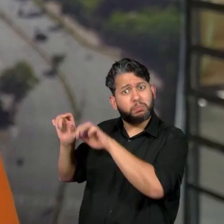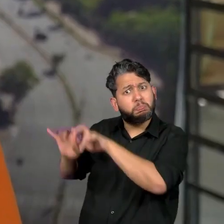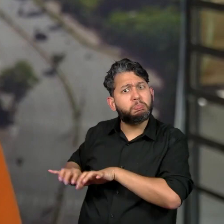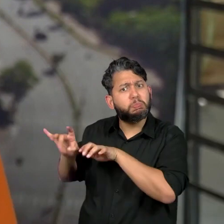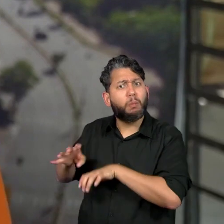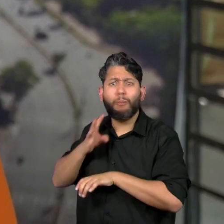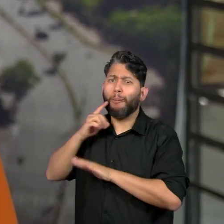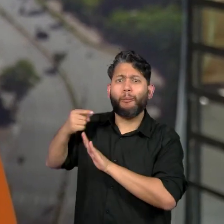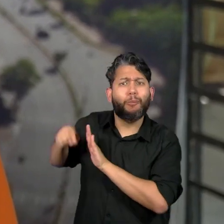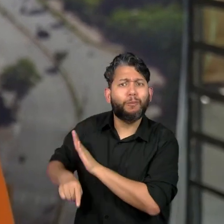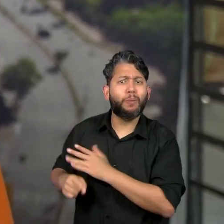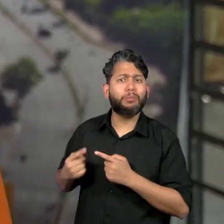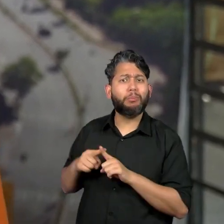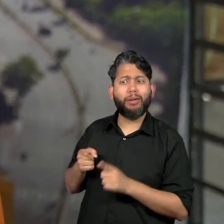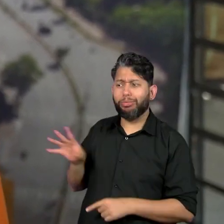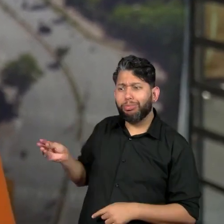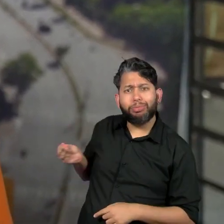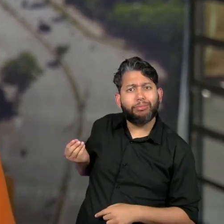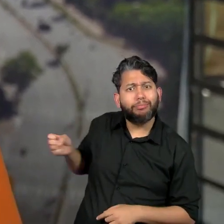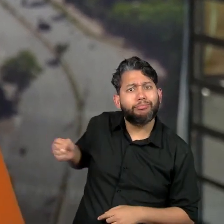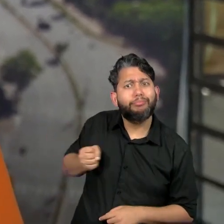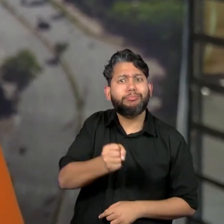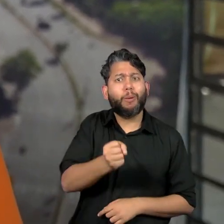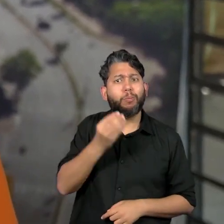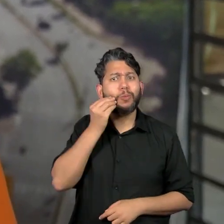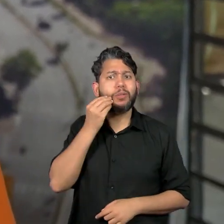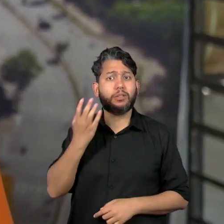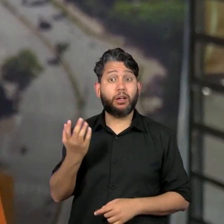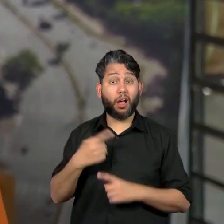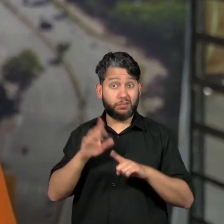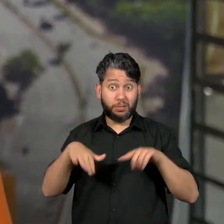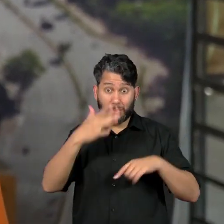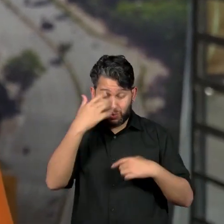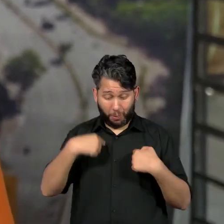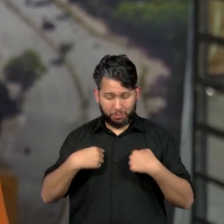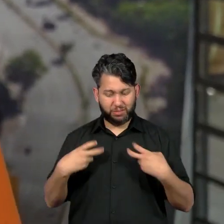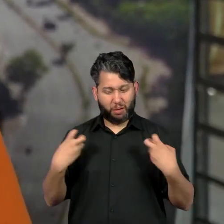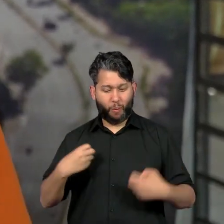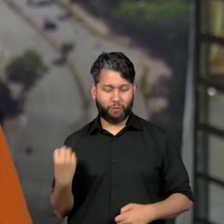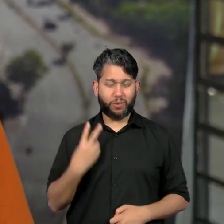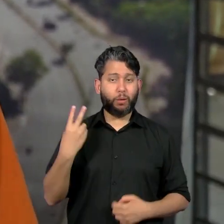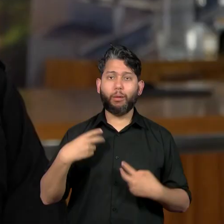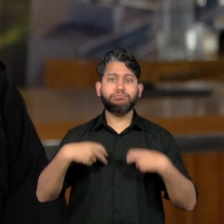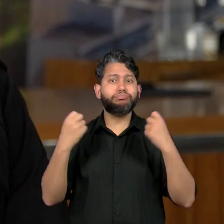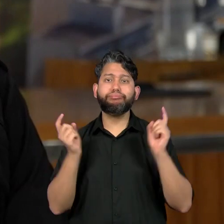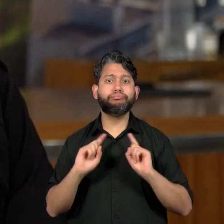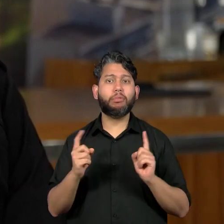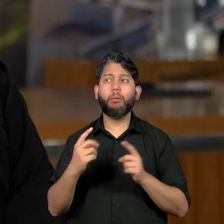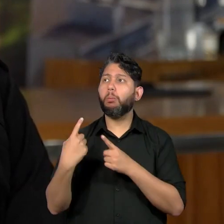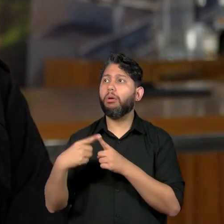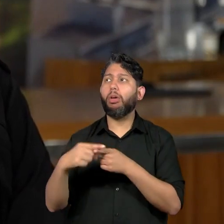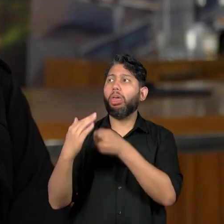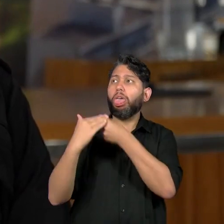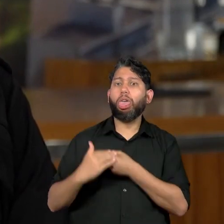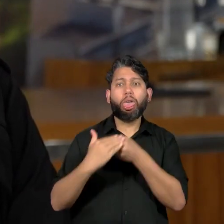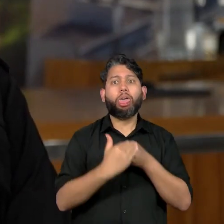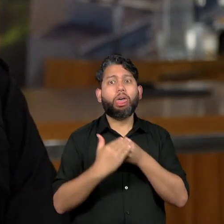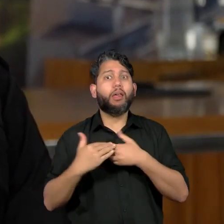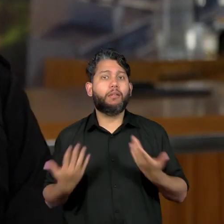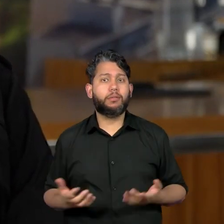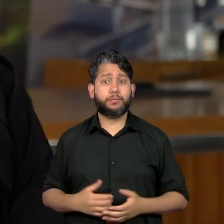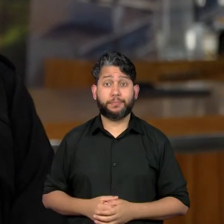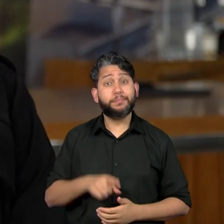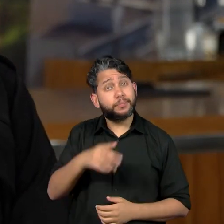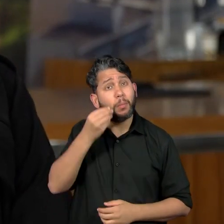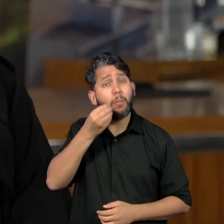muito, mas elas não têm um valor e nem elas se reconhecem, porque ninguém enxerga elas, né? É possível ter uma perspectiva melhor para o